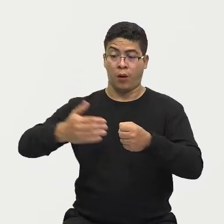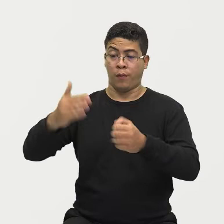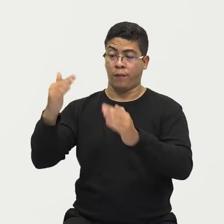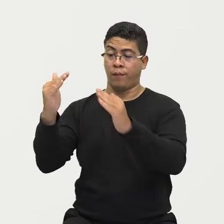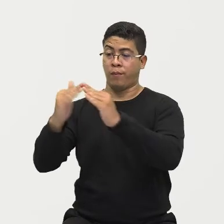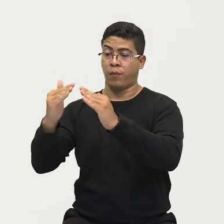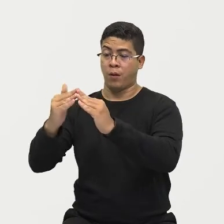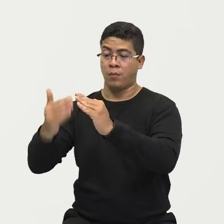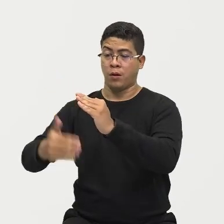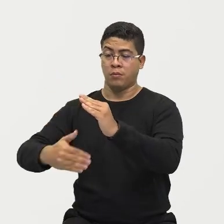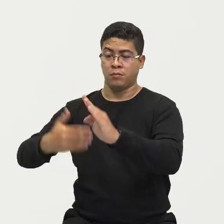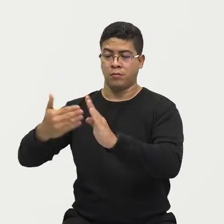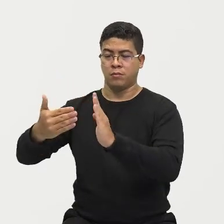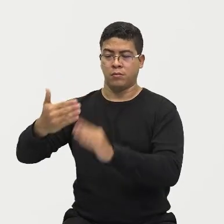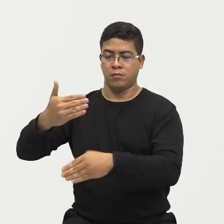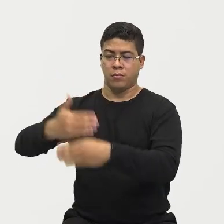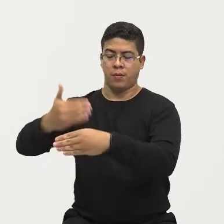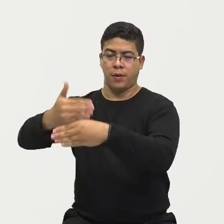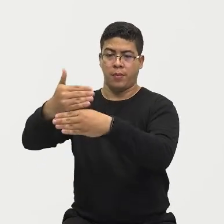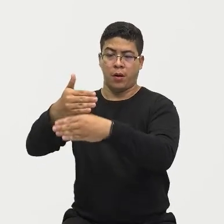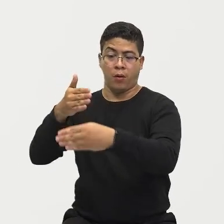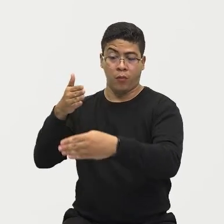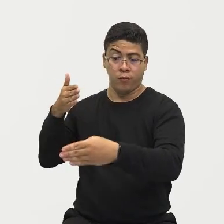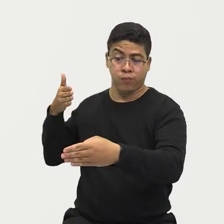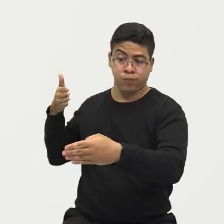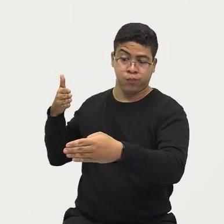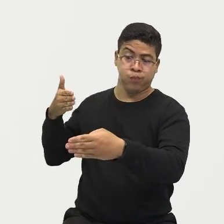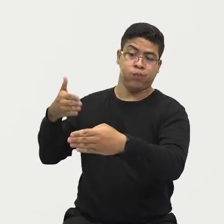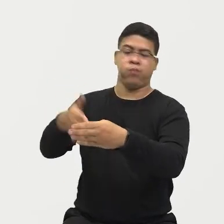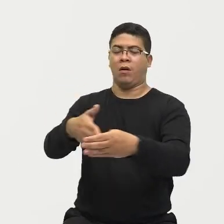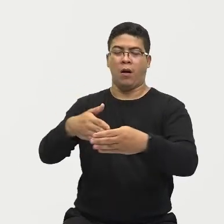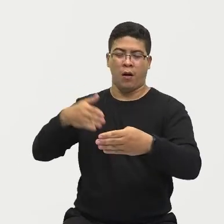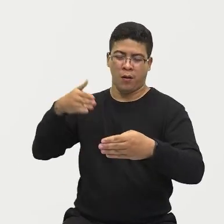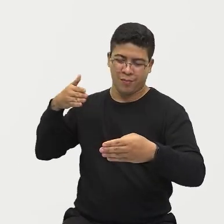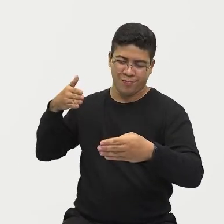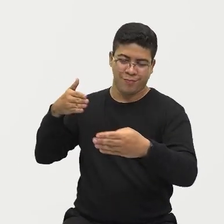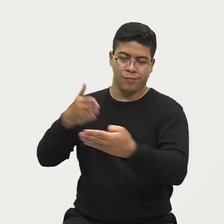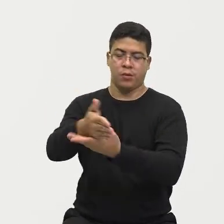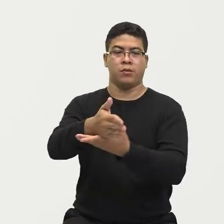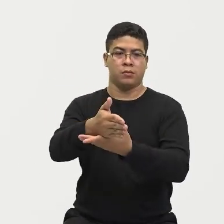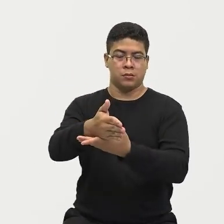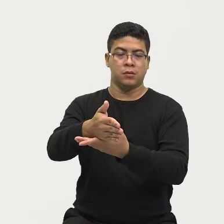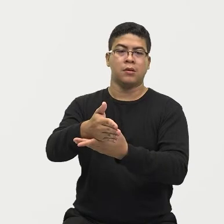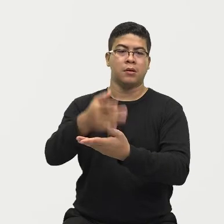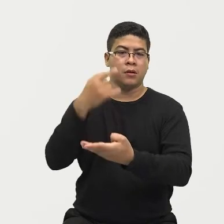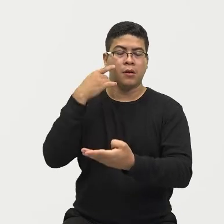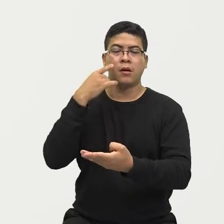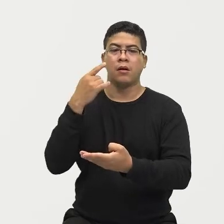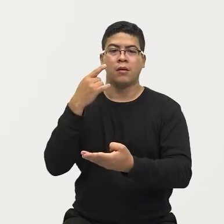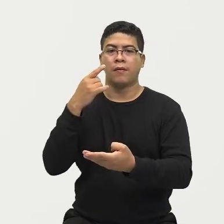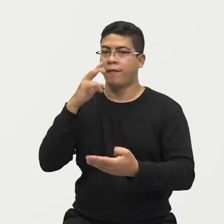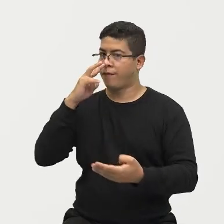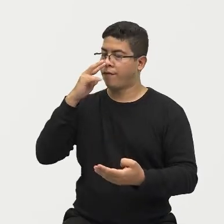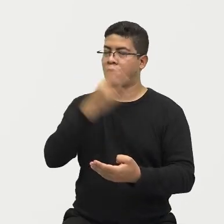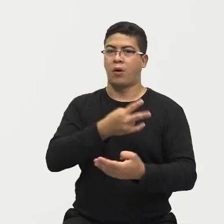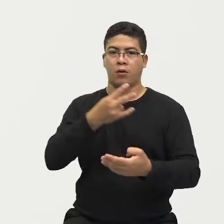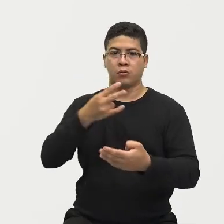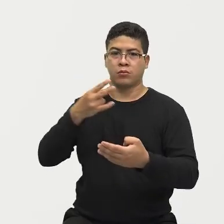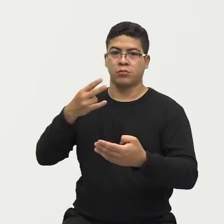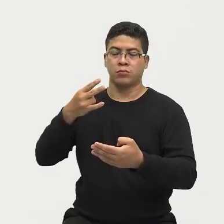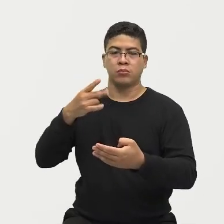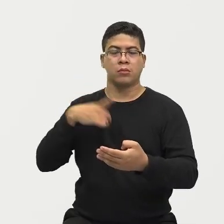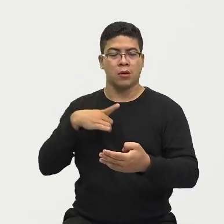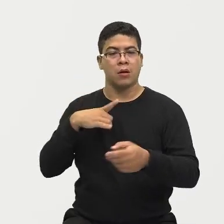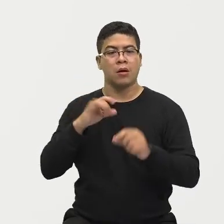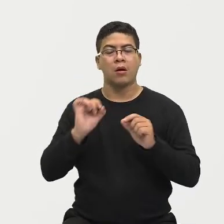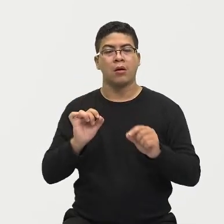é a construção militar, ou seja, essa palavra aqui não é um adjetivo, não é um substantivo.